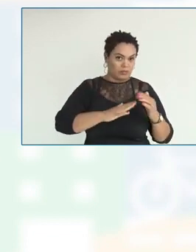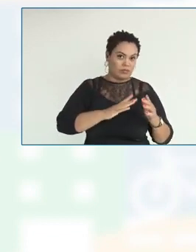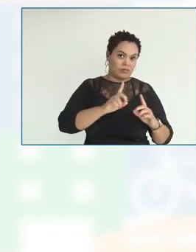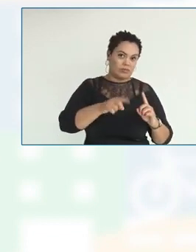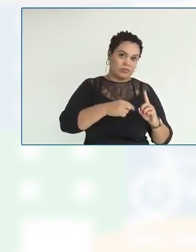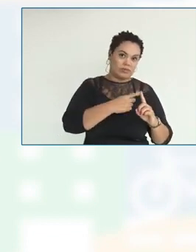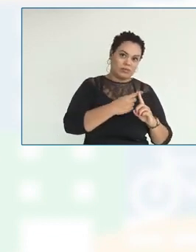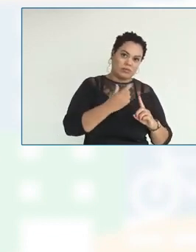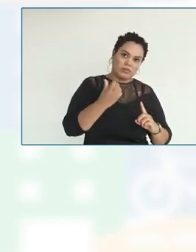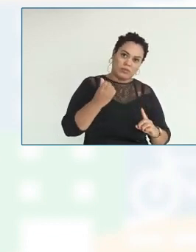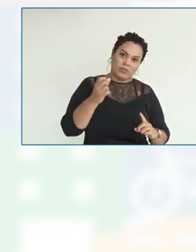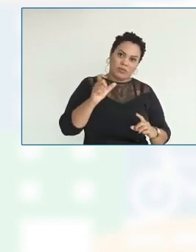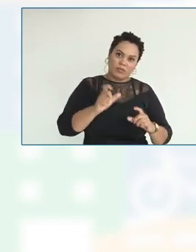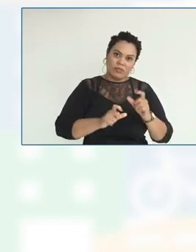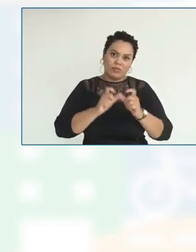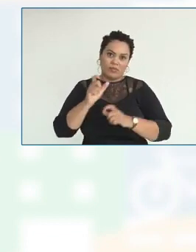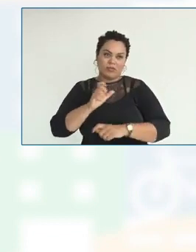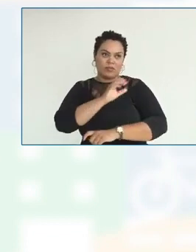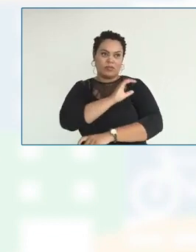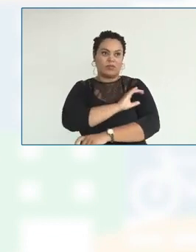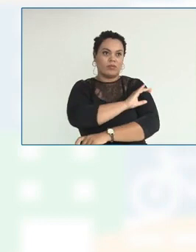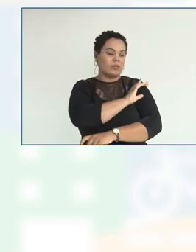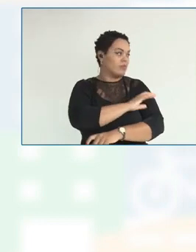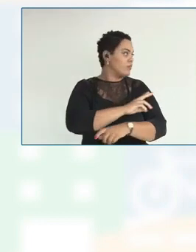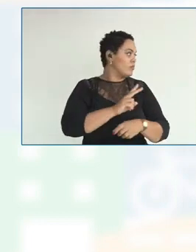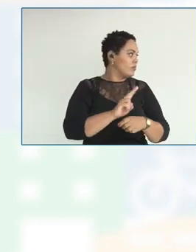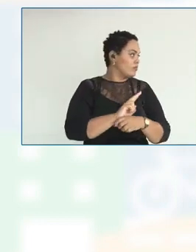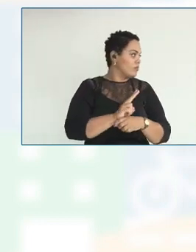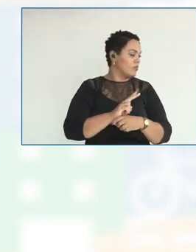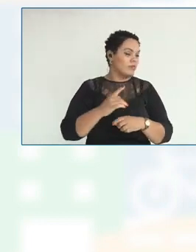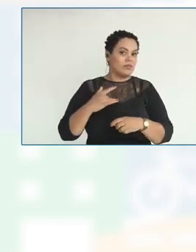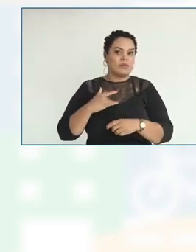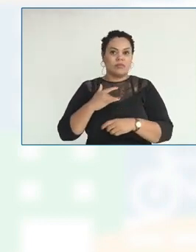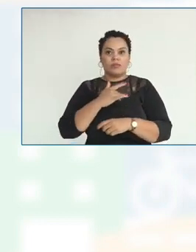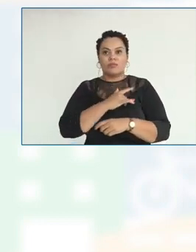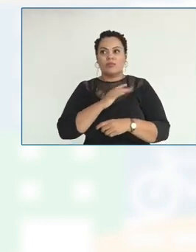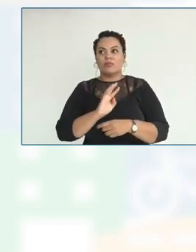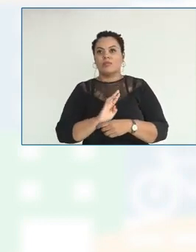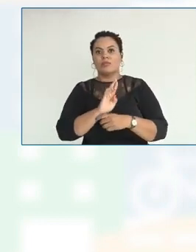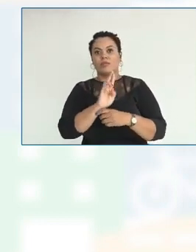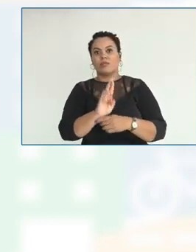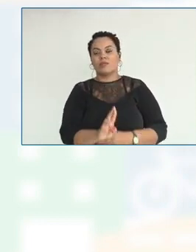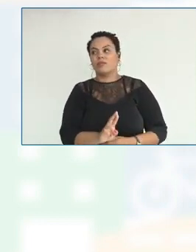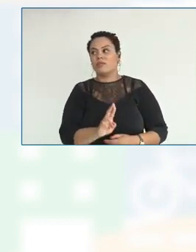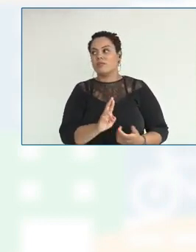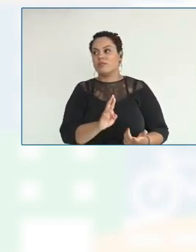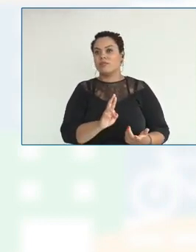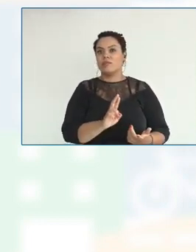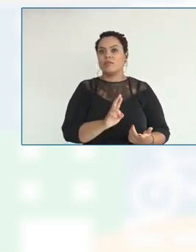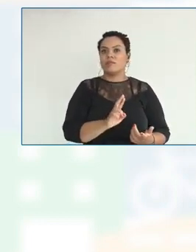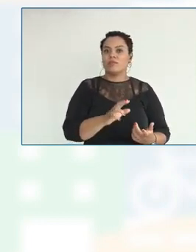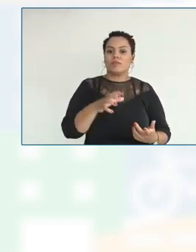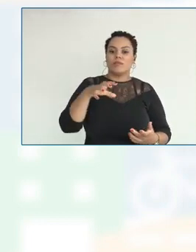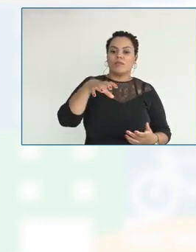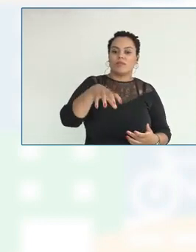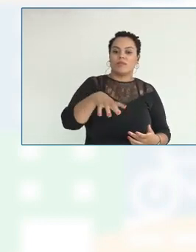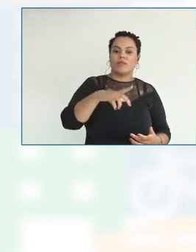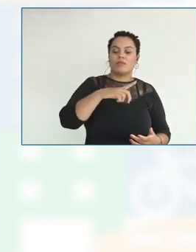nas coordenadorias de vigilância em saúde. Então, a gente tem aí, representando a intoxicação no território, a gente